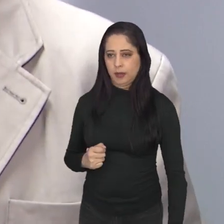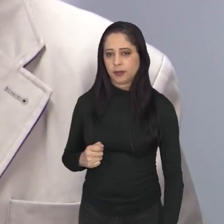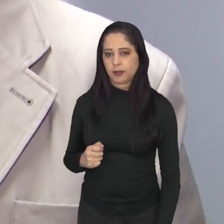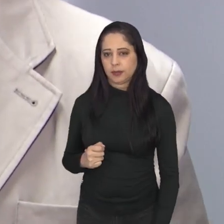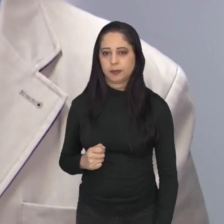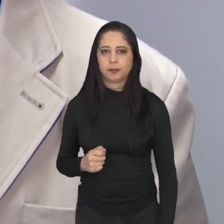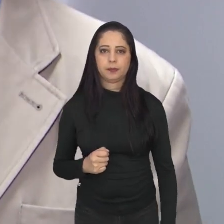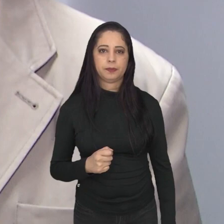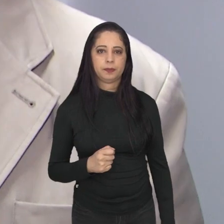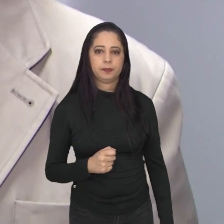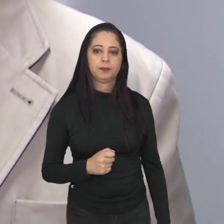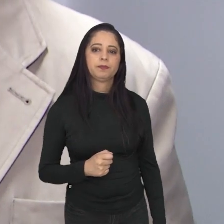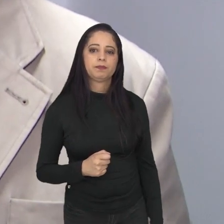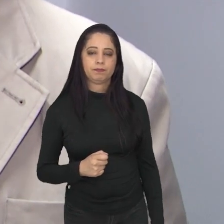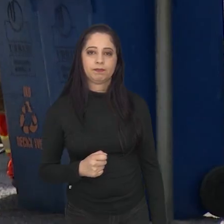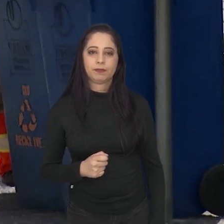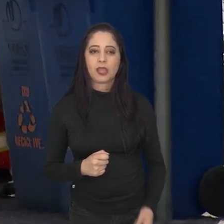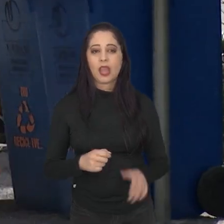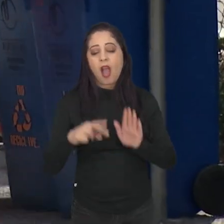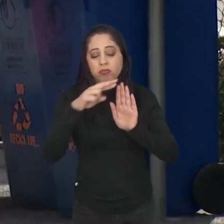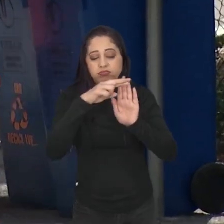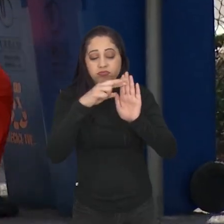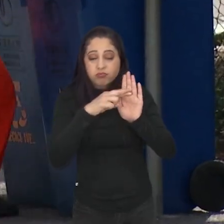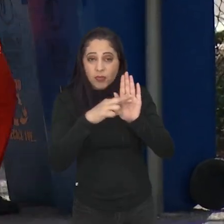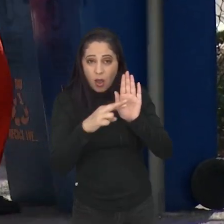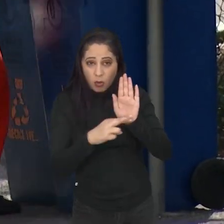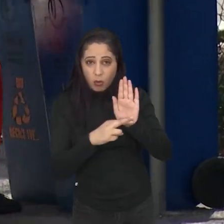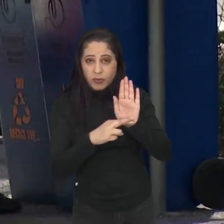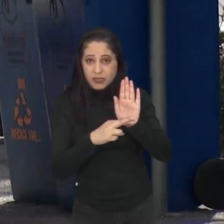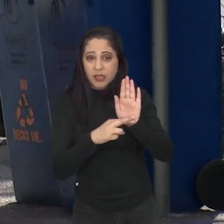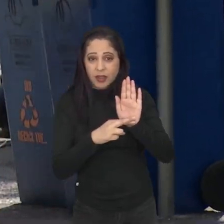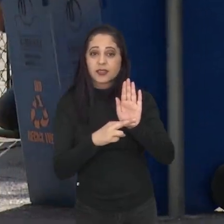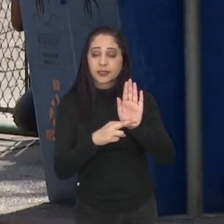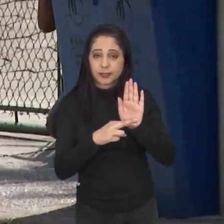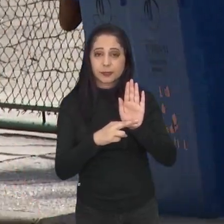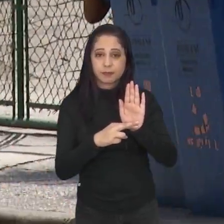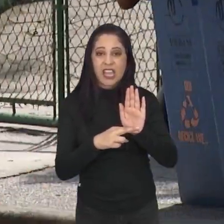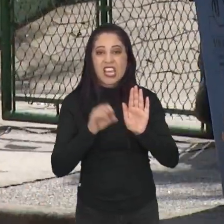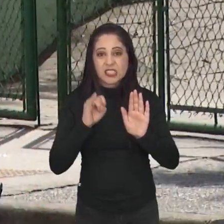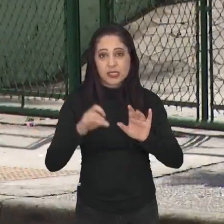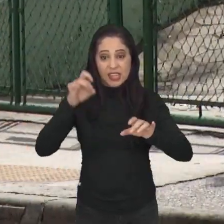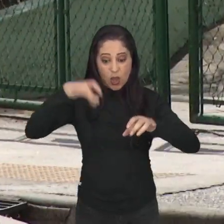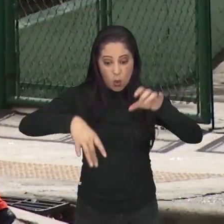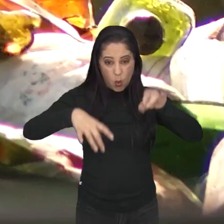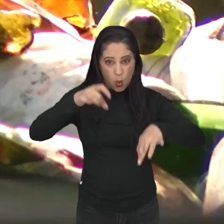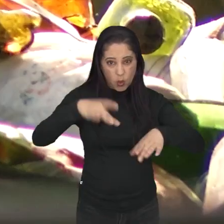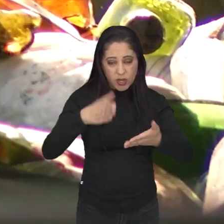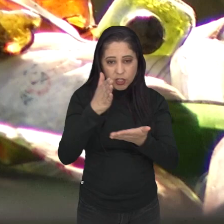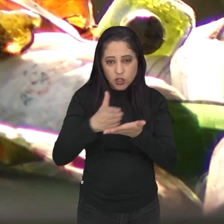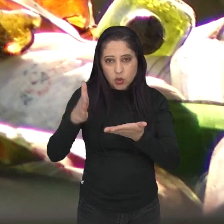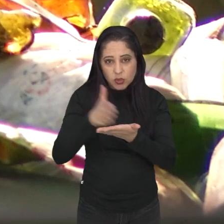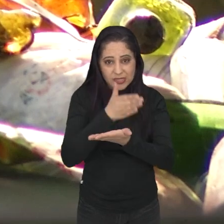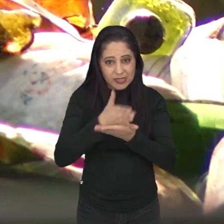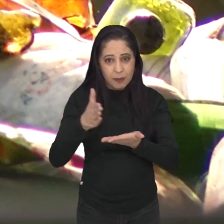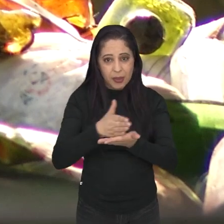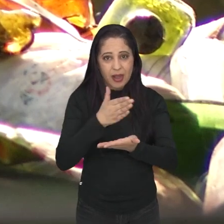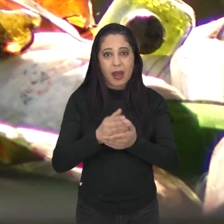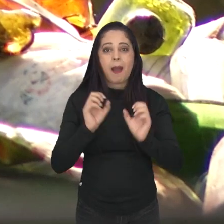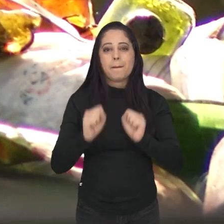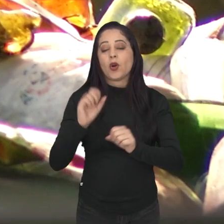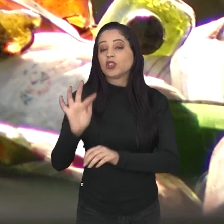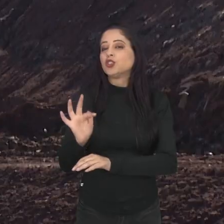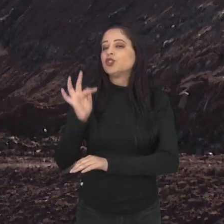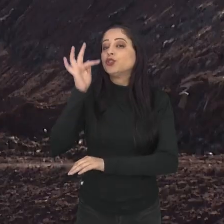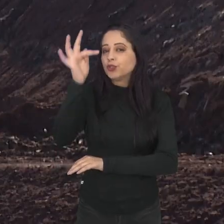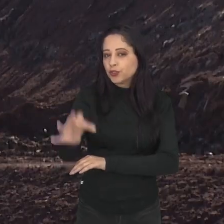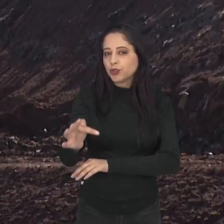é obrigatória desde 1981 e algumas medidas podem trazer resultados imediatos a separação correta do lixo feita